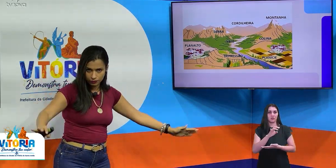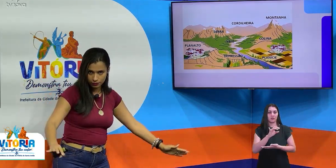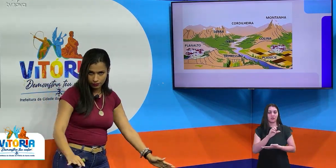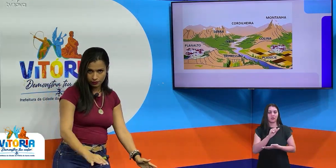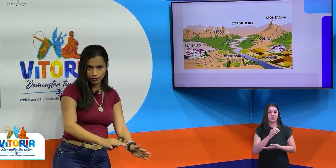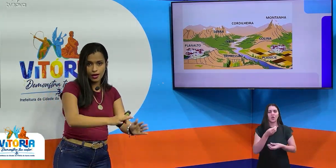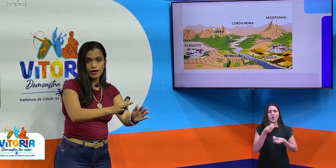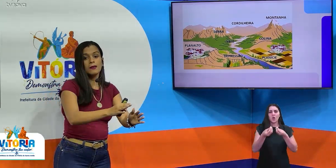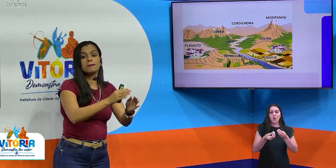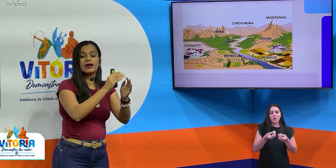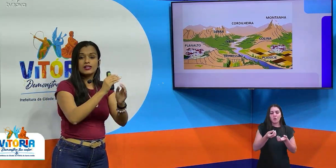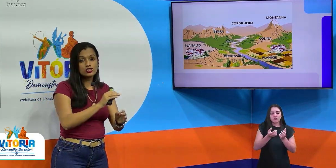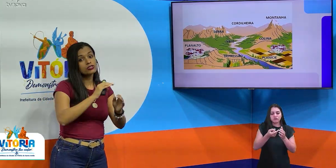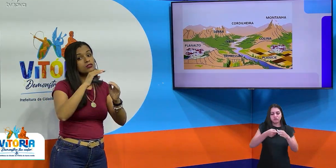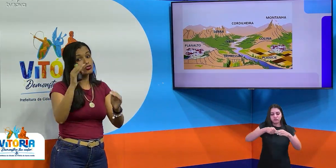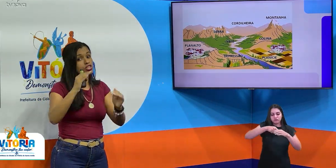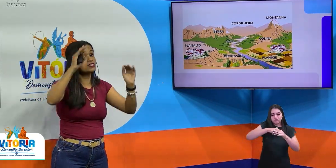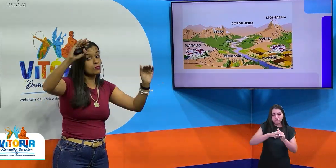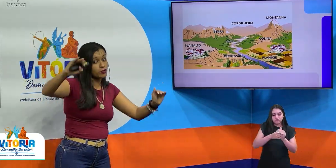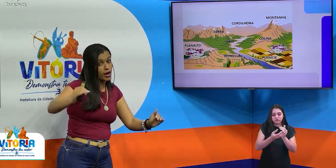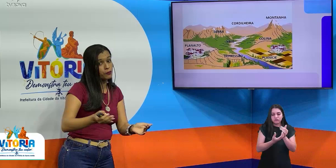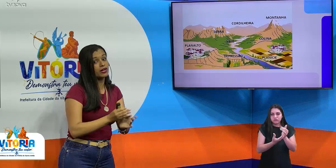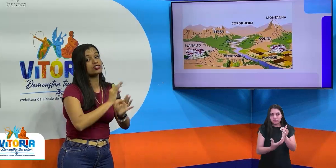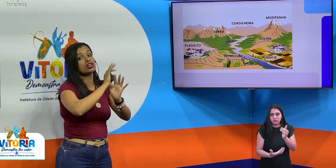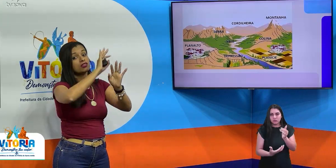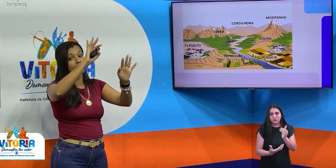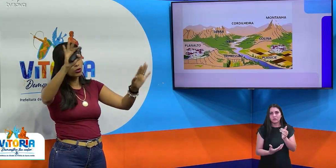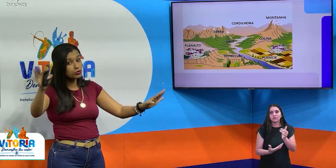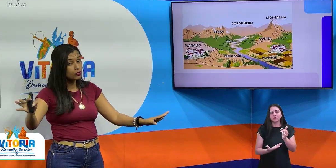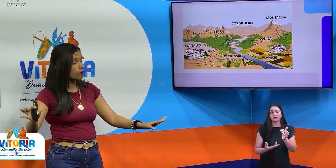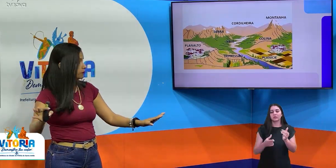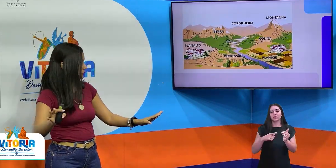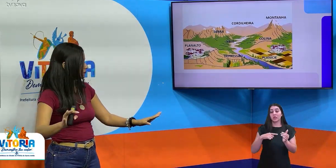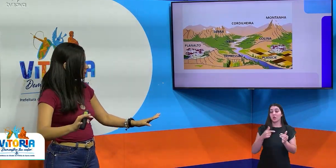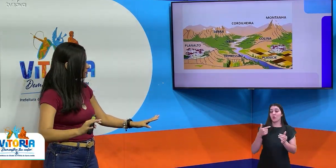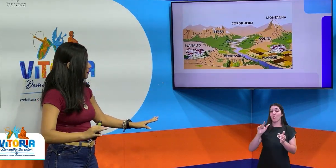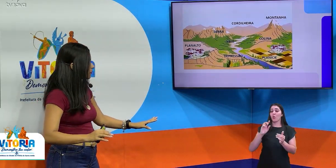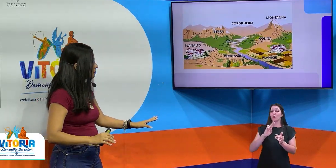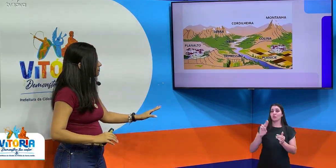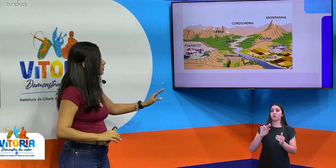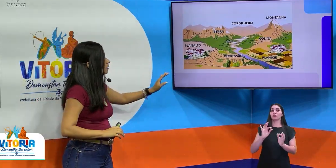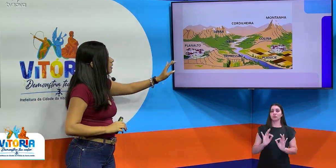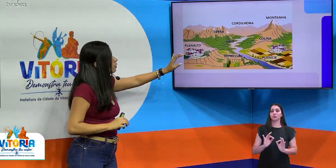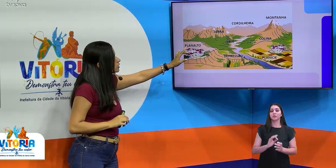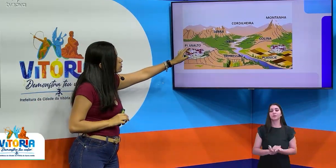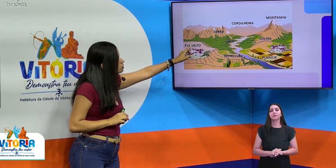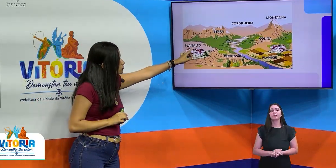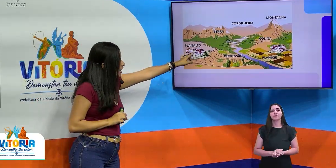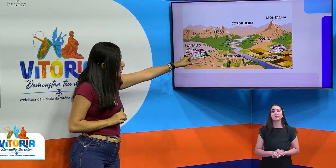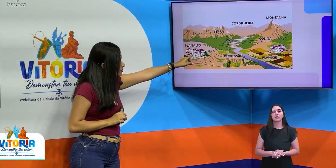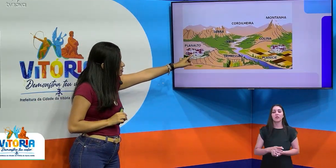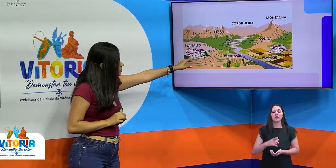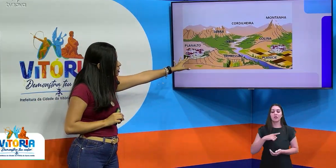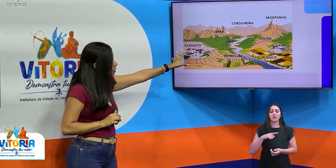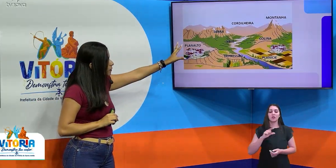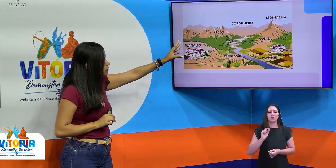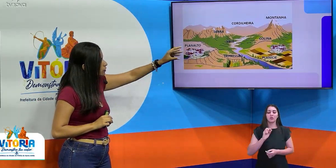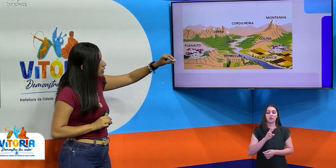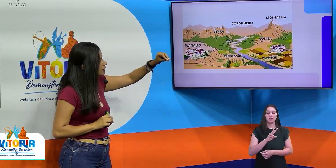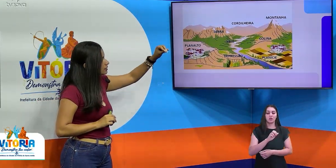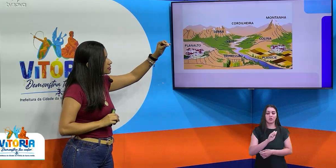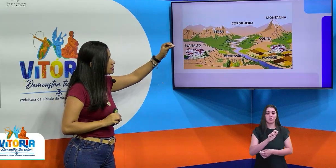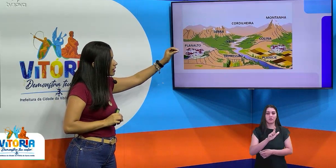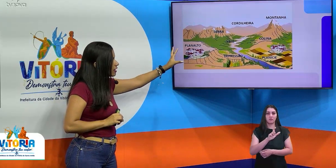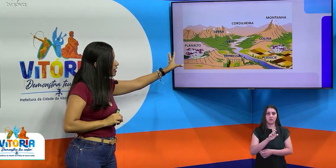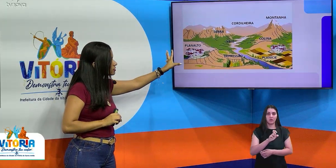buraquinho, tá? Mas não chega a ser um buraco, que aí já tem outro nome, tá bom? Eu tenho os vales, que geralmente